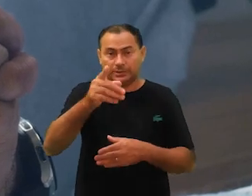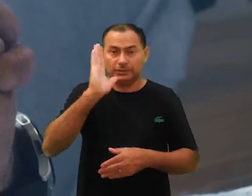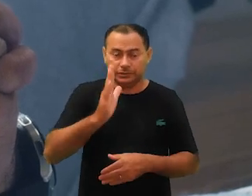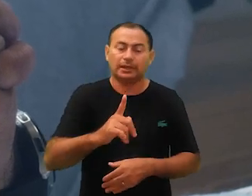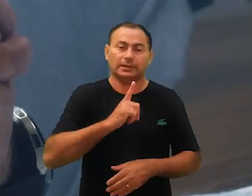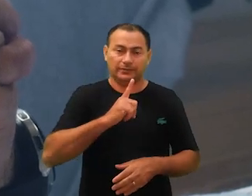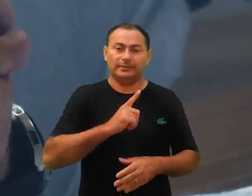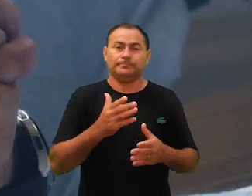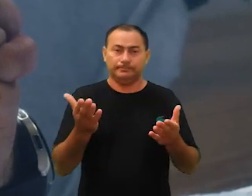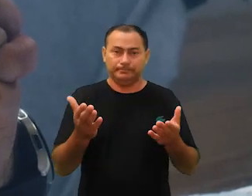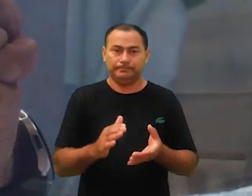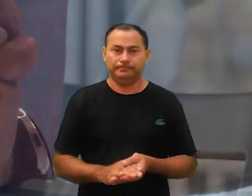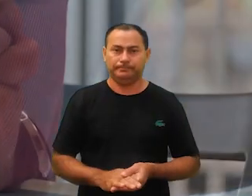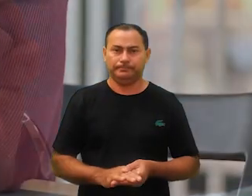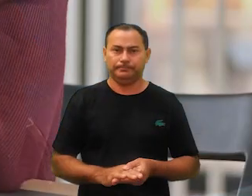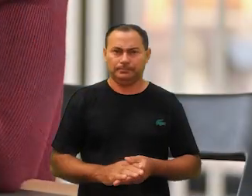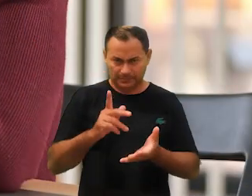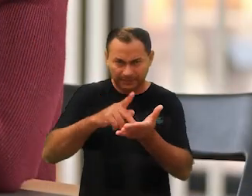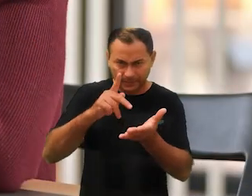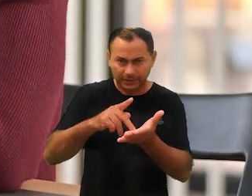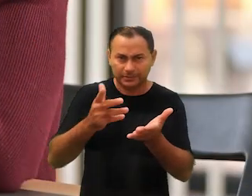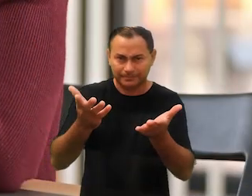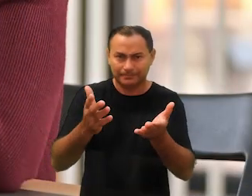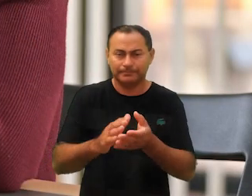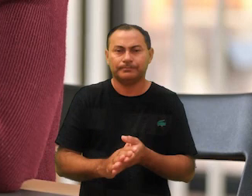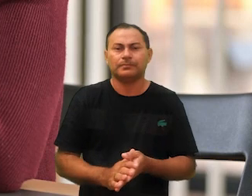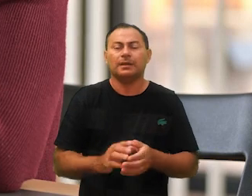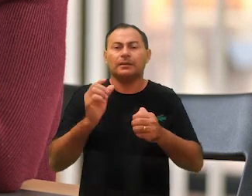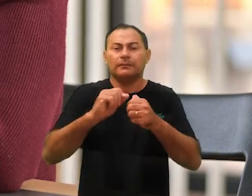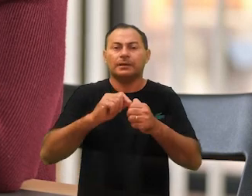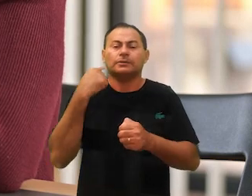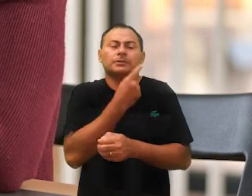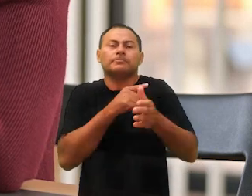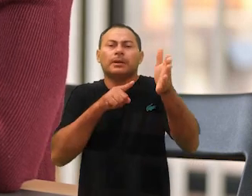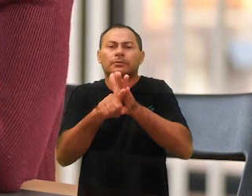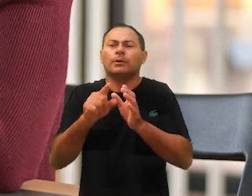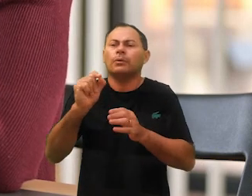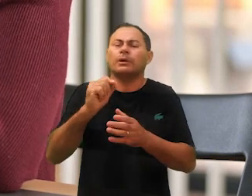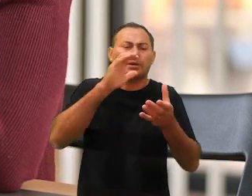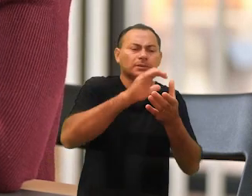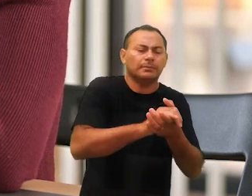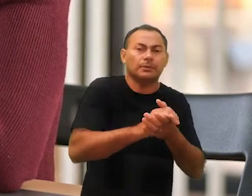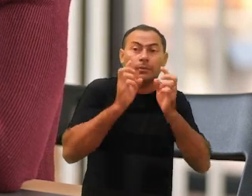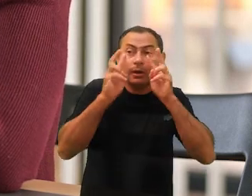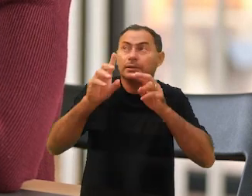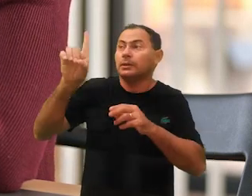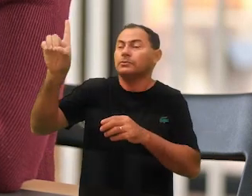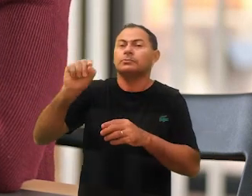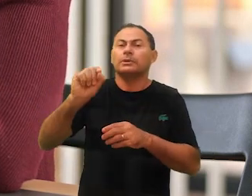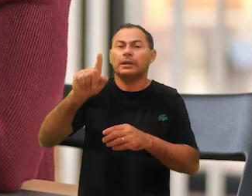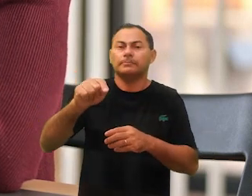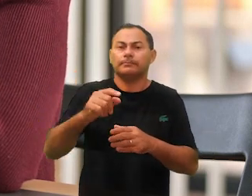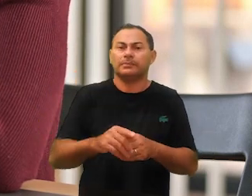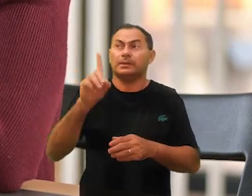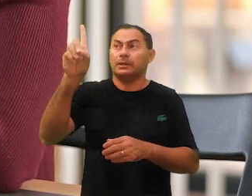quais você já passou. Não é isso mesmo? Isso nos leva à pergunta: o que é o casamento aos olhos de